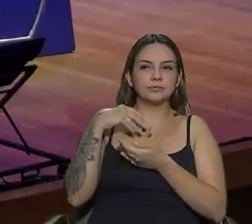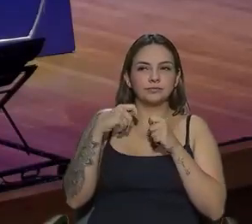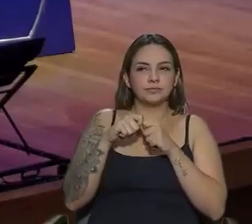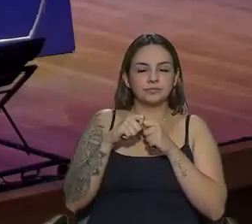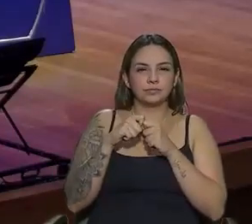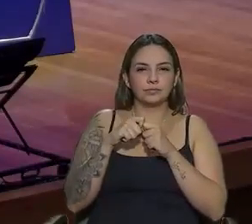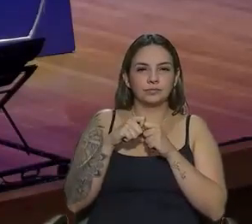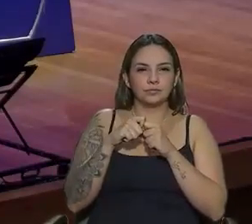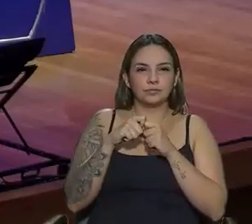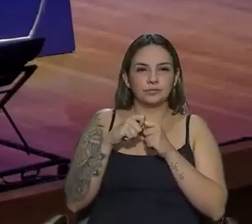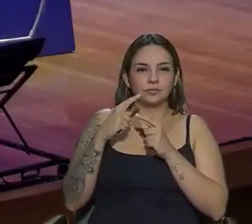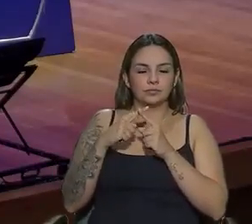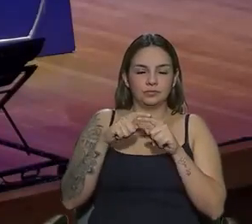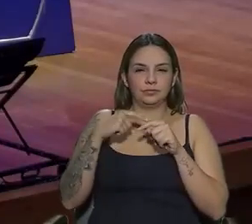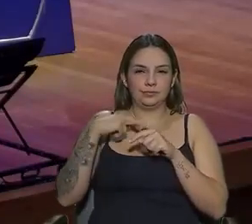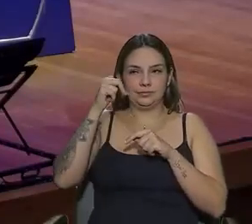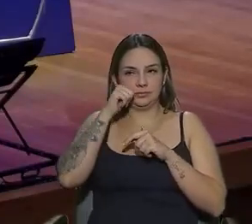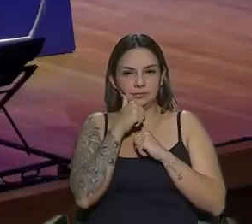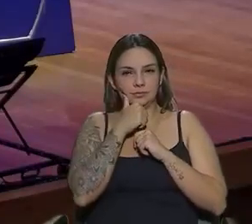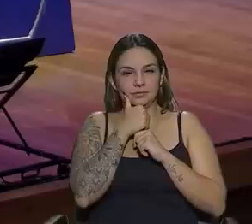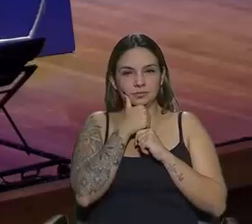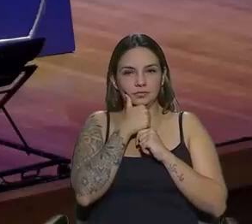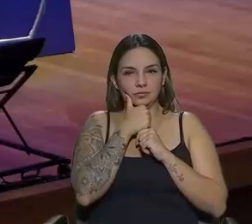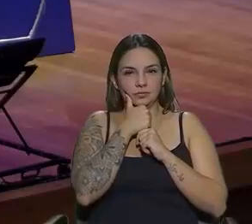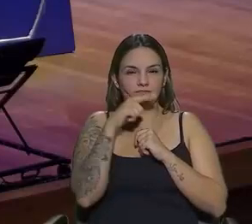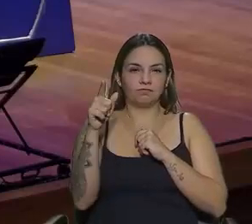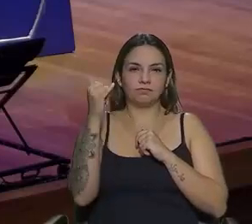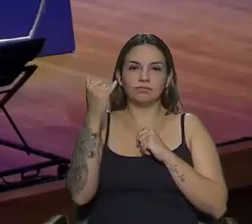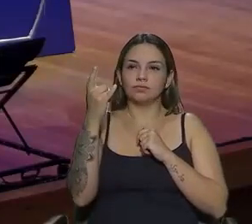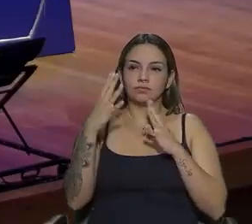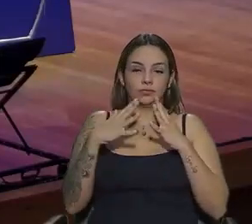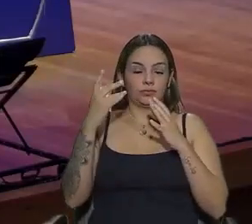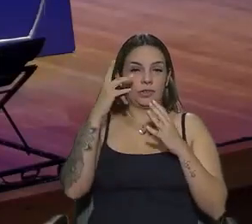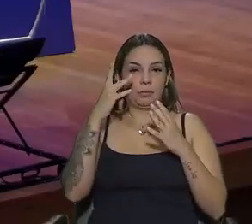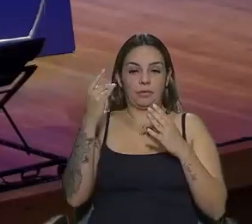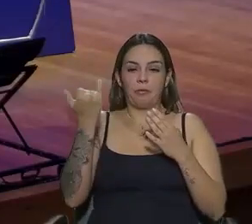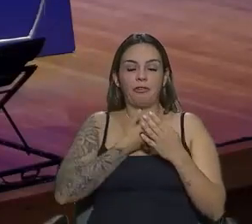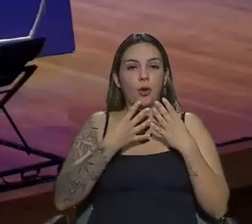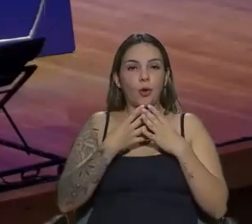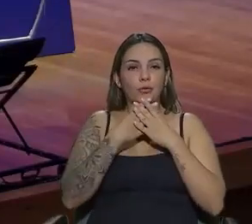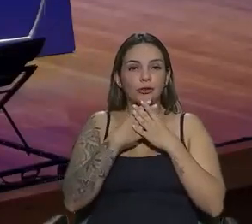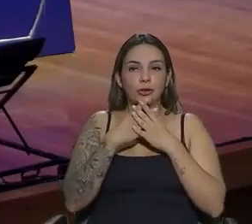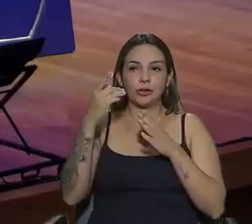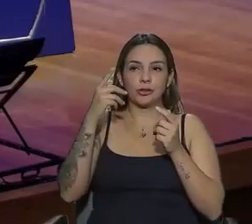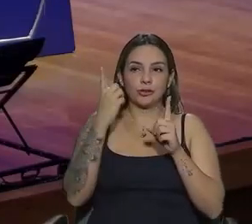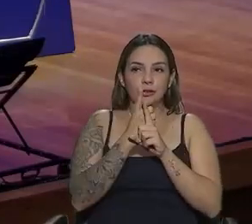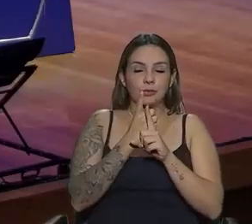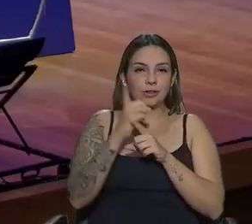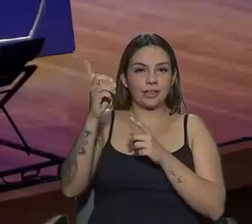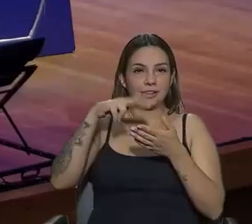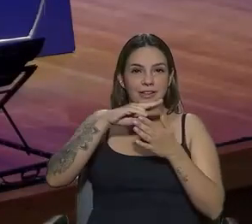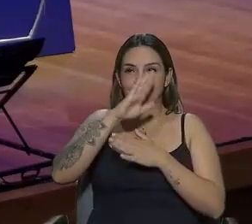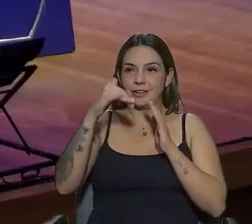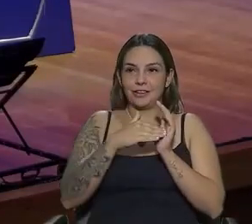eu fiz códigos também por causa da minha irmã. Só que ela me confessou um dia desses que ela descobriu o meu código e que